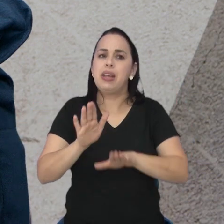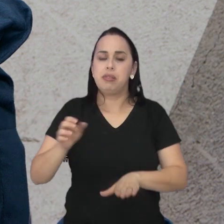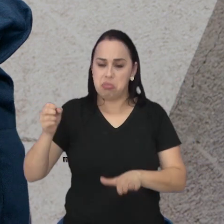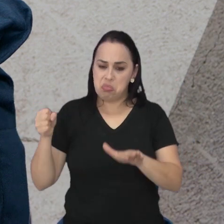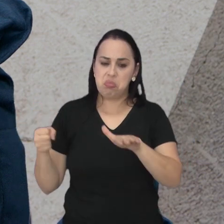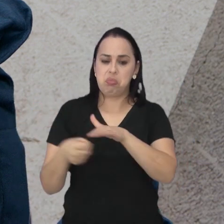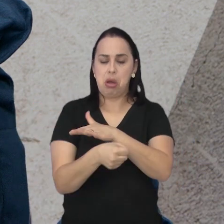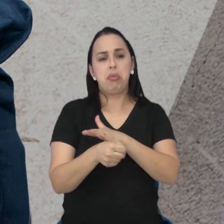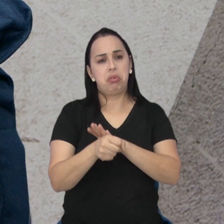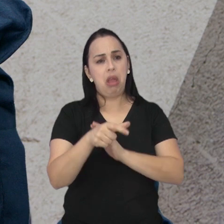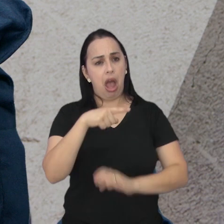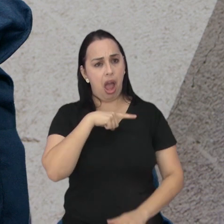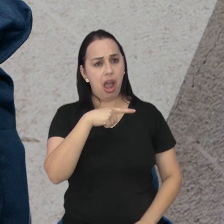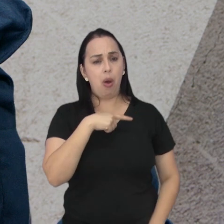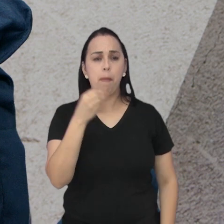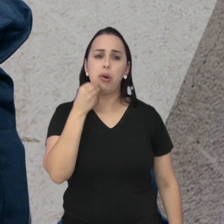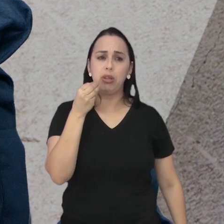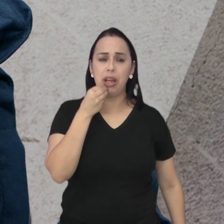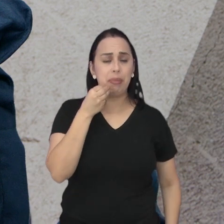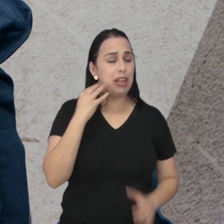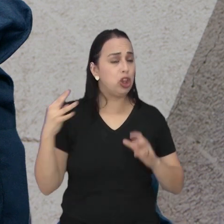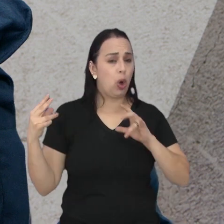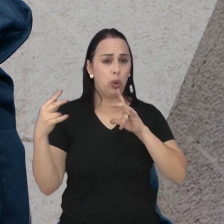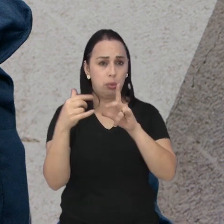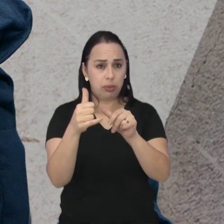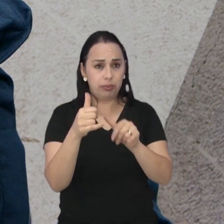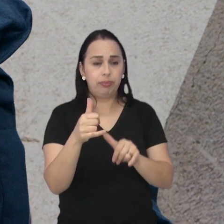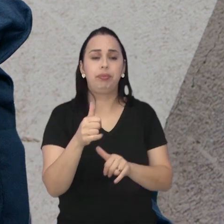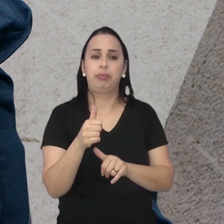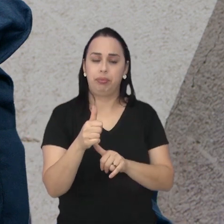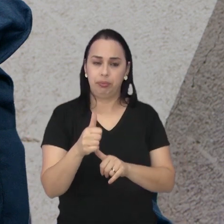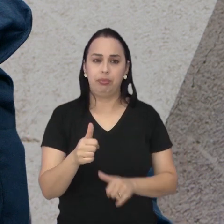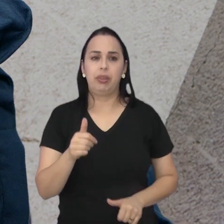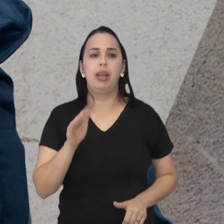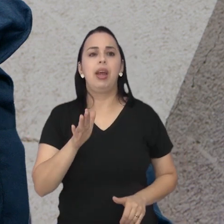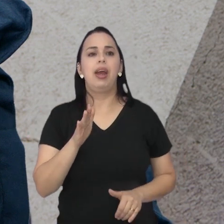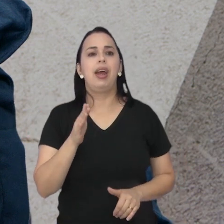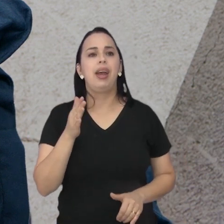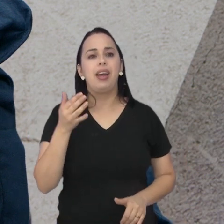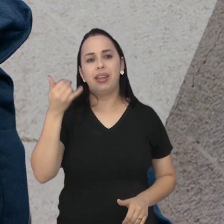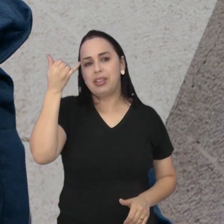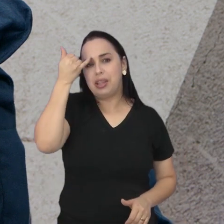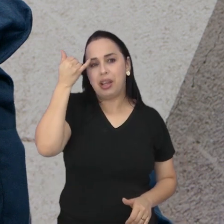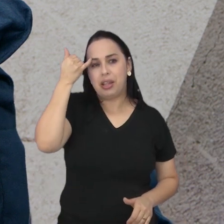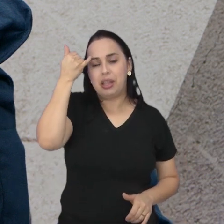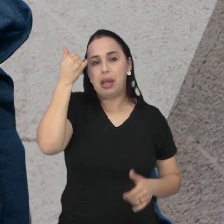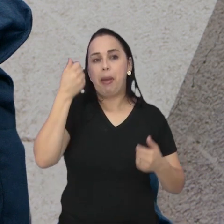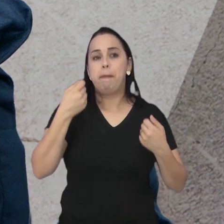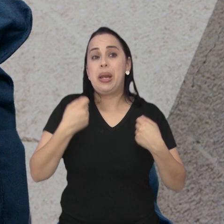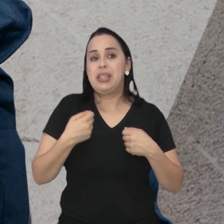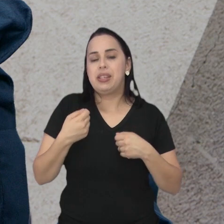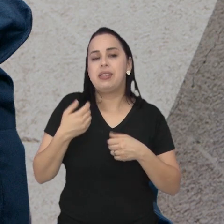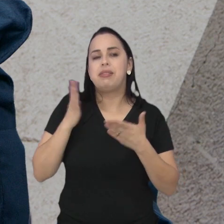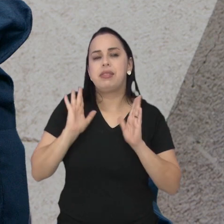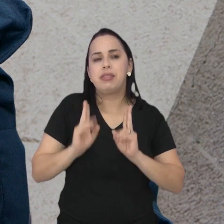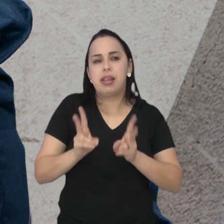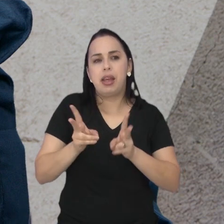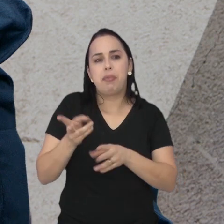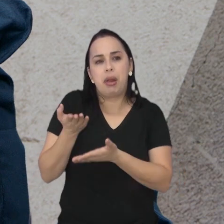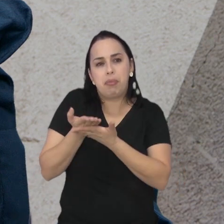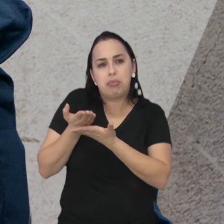tem espaço para todo mundo, né? E assim, ela é um procedimento que requer manutenção